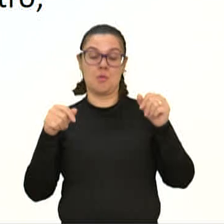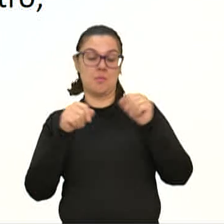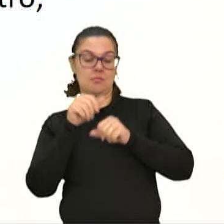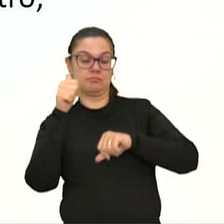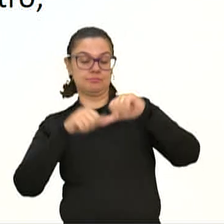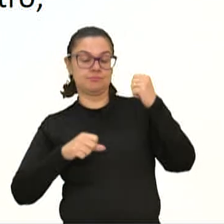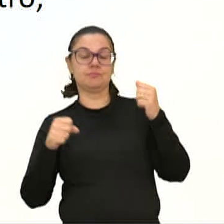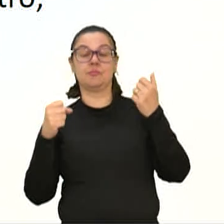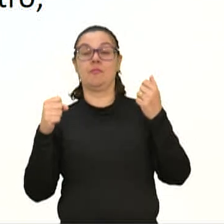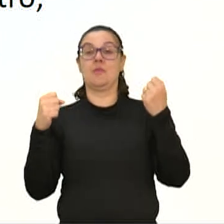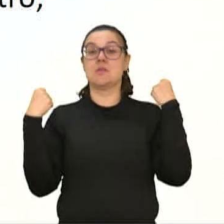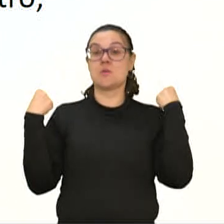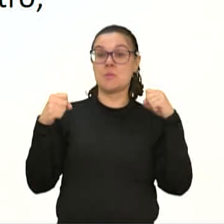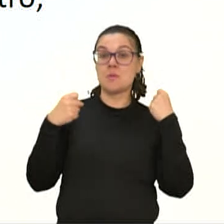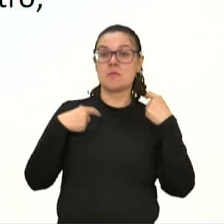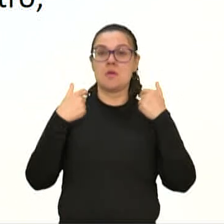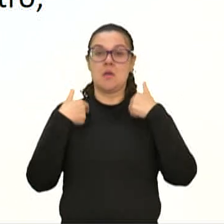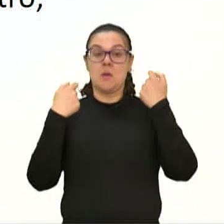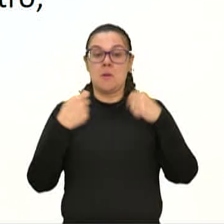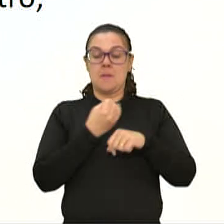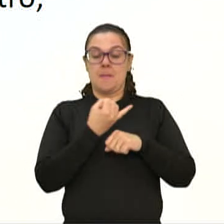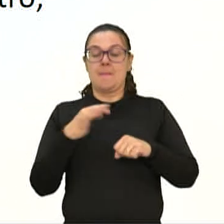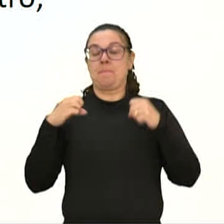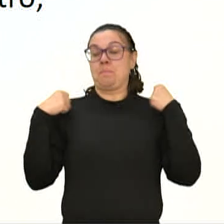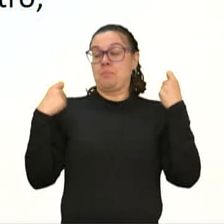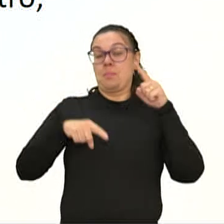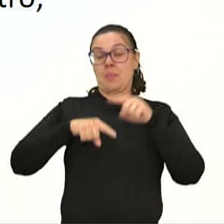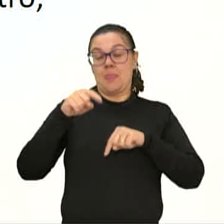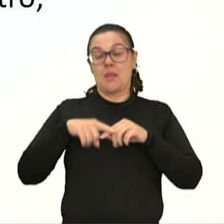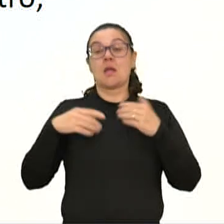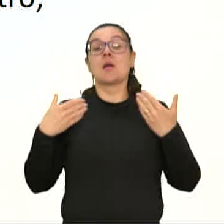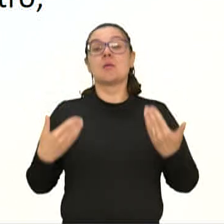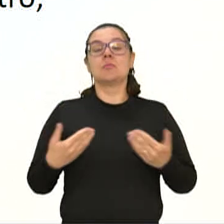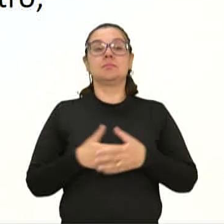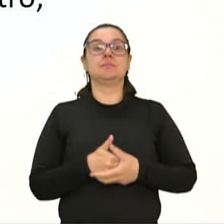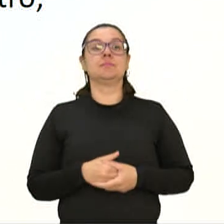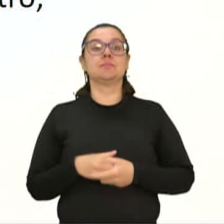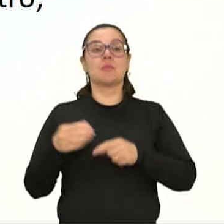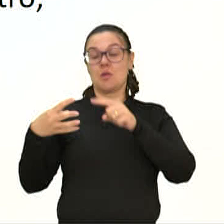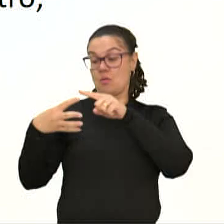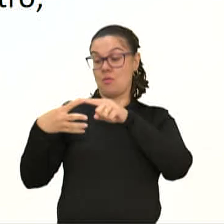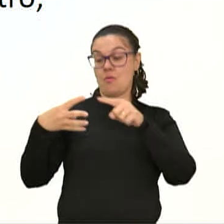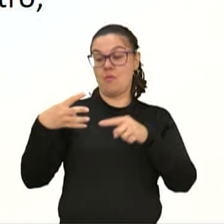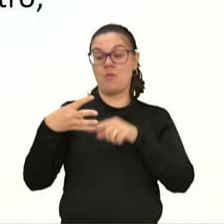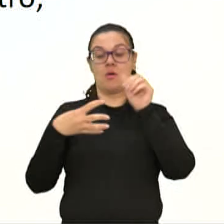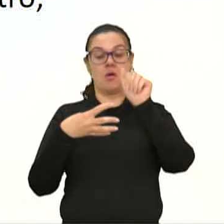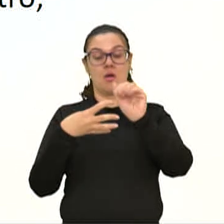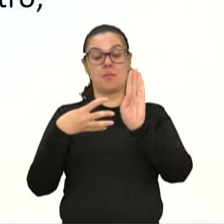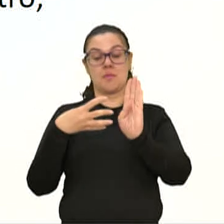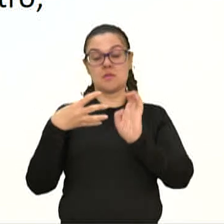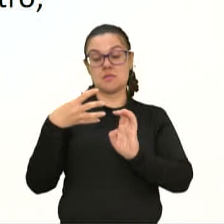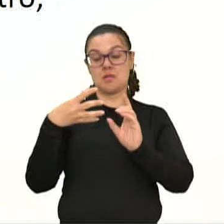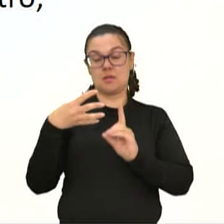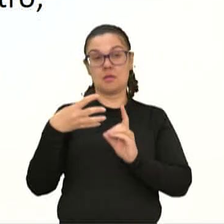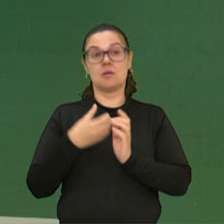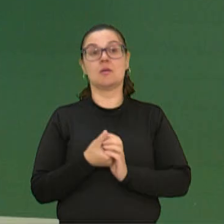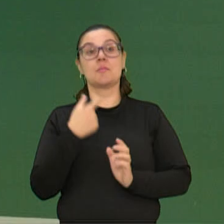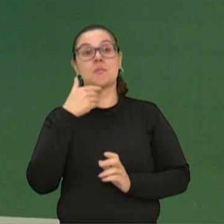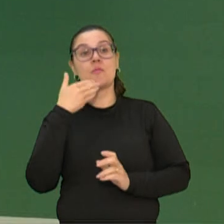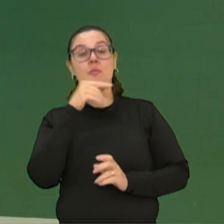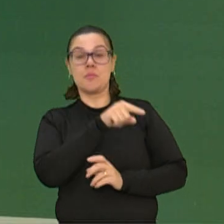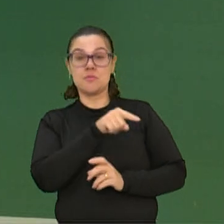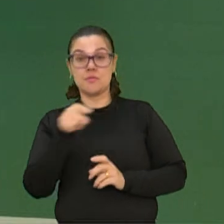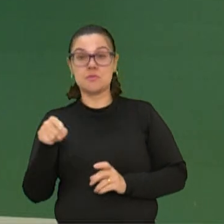avaliação física, é necessário alguns equipamentos. E aqui eu coloco algumas alternativas, porque eu peço